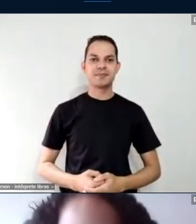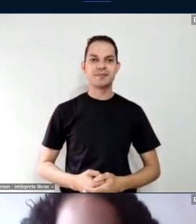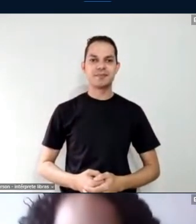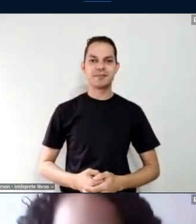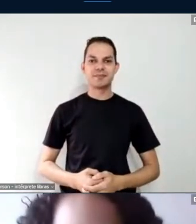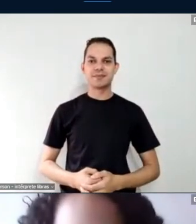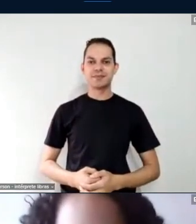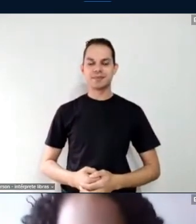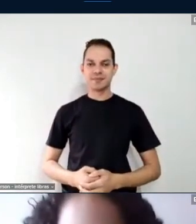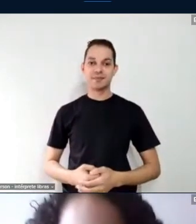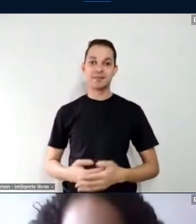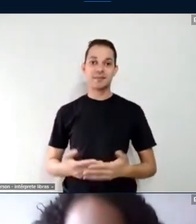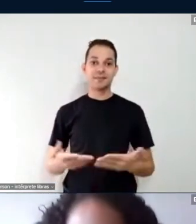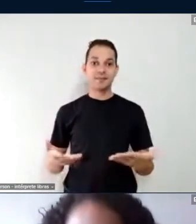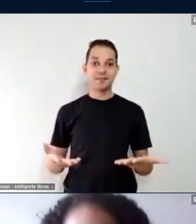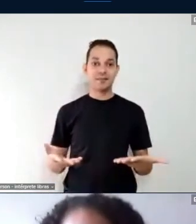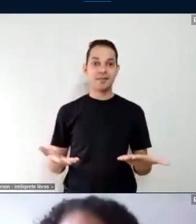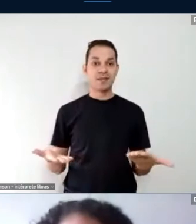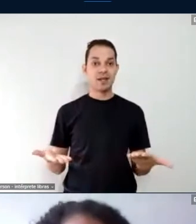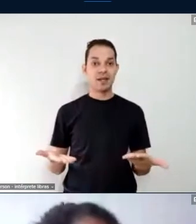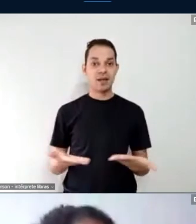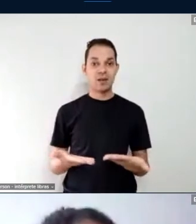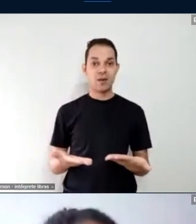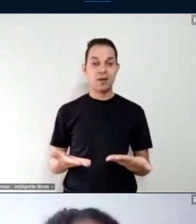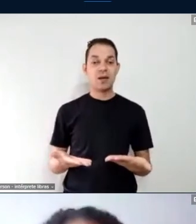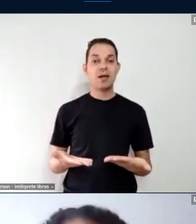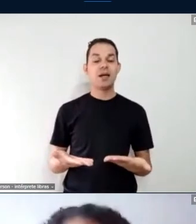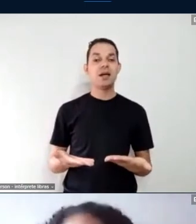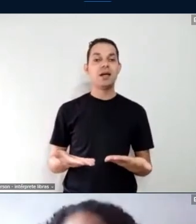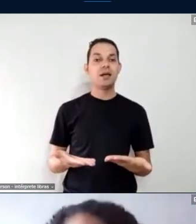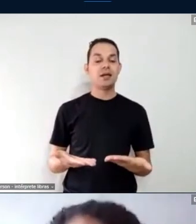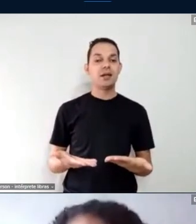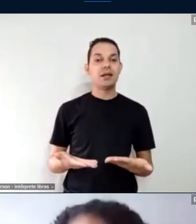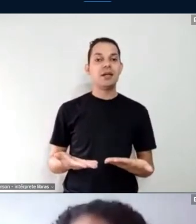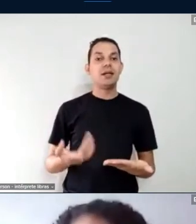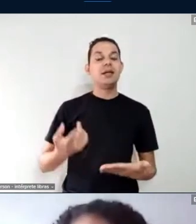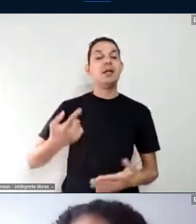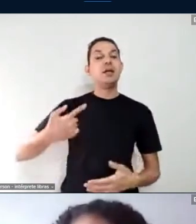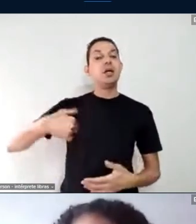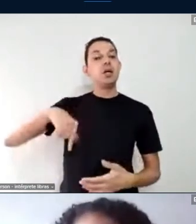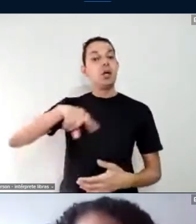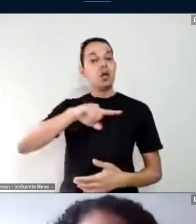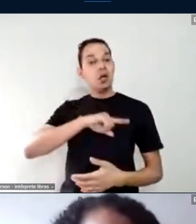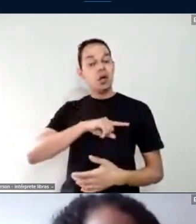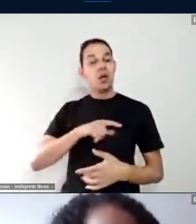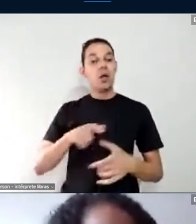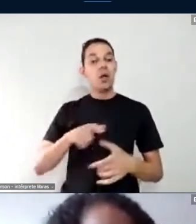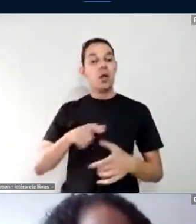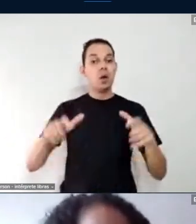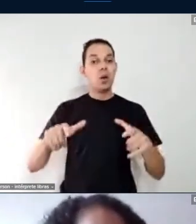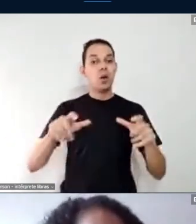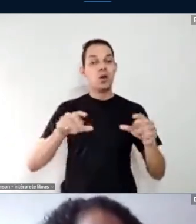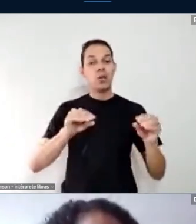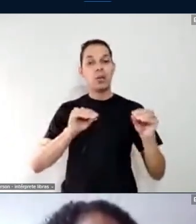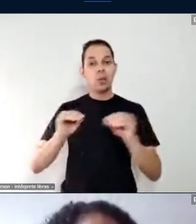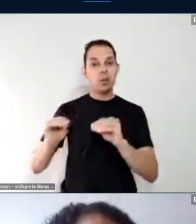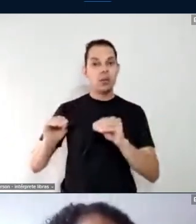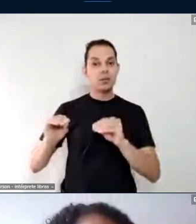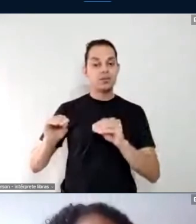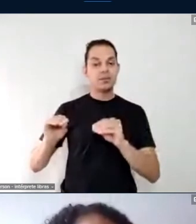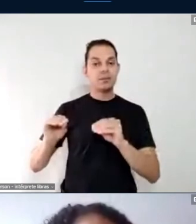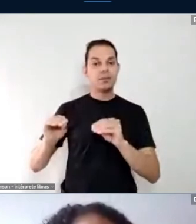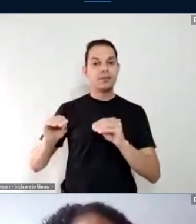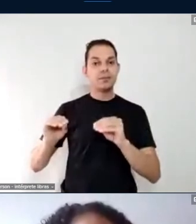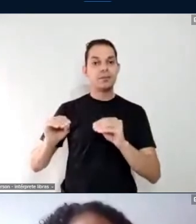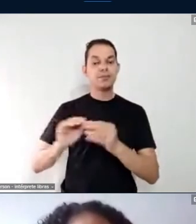Bom, eu acho que agora chegou o momento da gente desaparecer dessa sala, Dine Eugênio, só